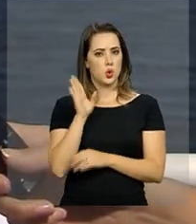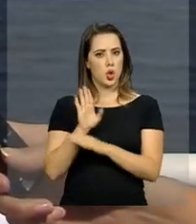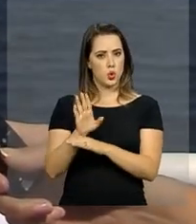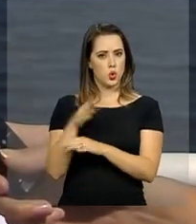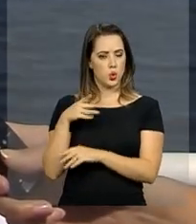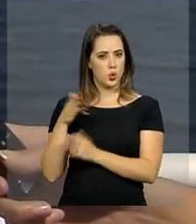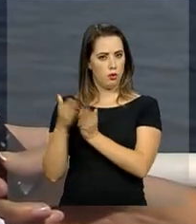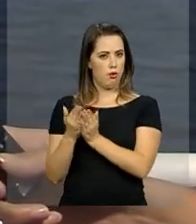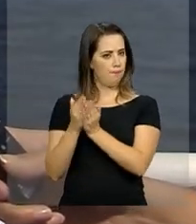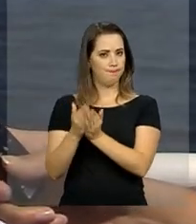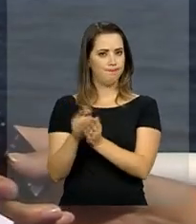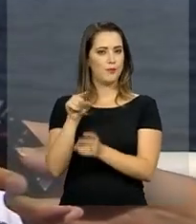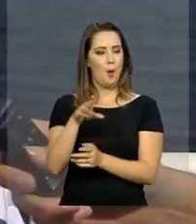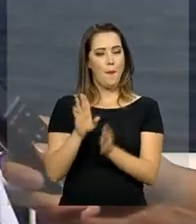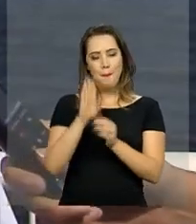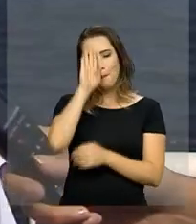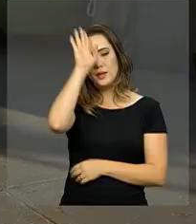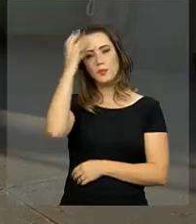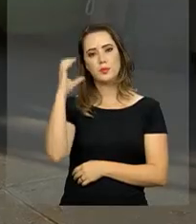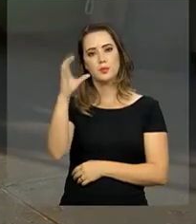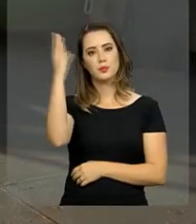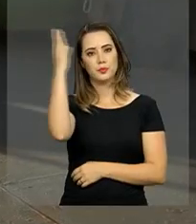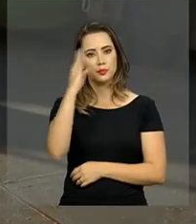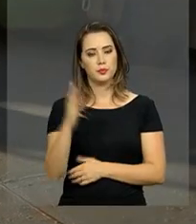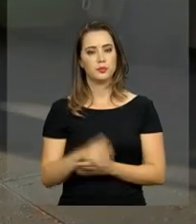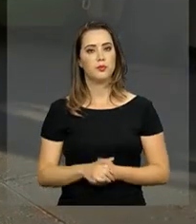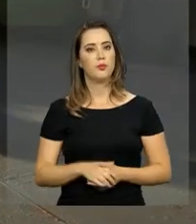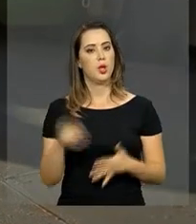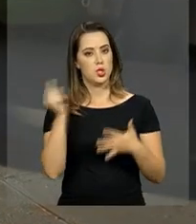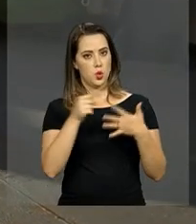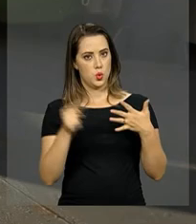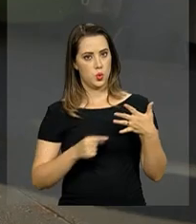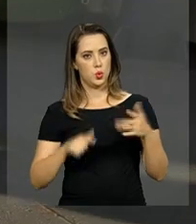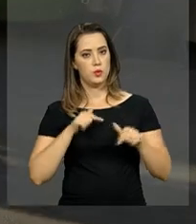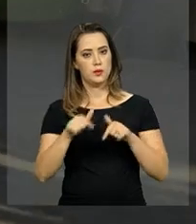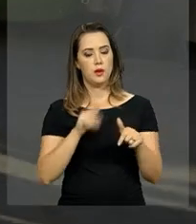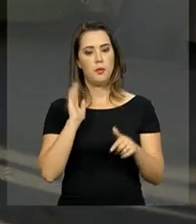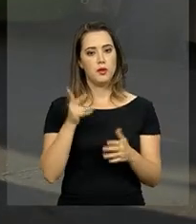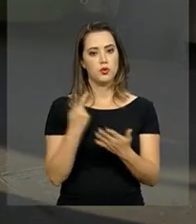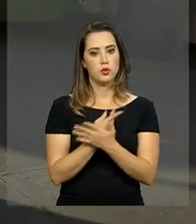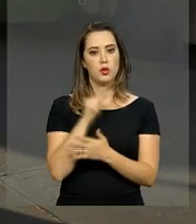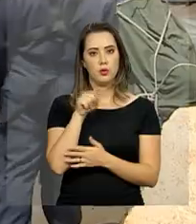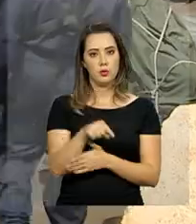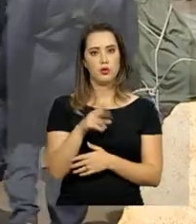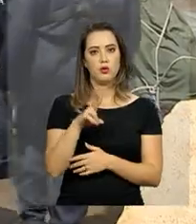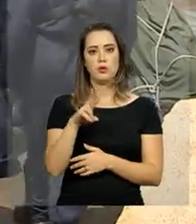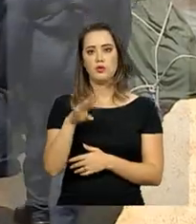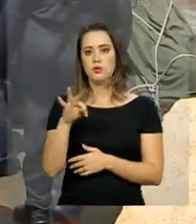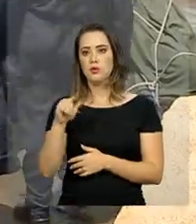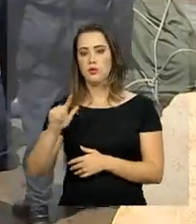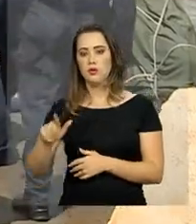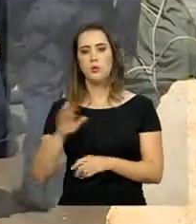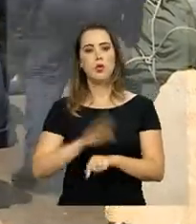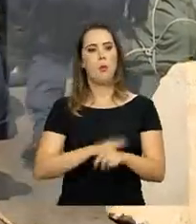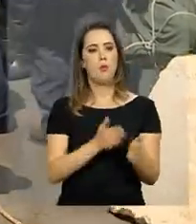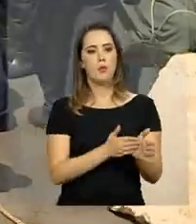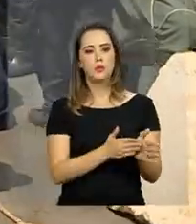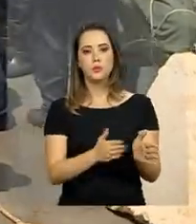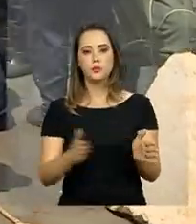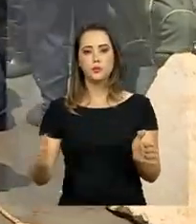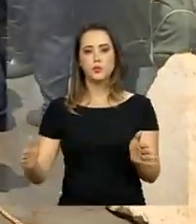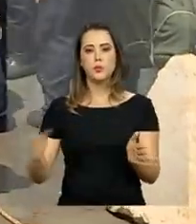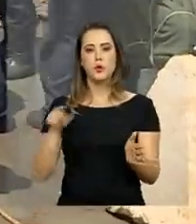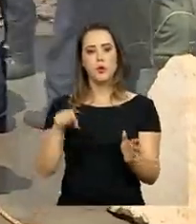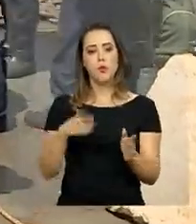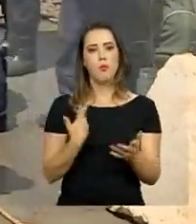mas principalmente da ciência brasileira. Entre as missões já feitas a bordo do Vital de Oliveira está uma etapa da Expedição